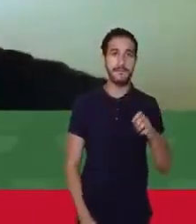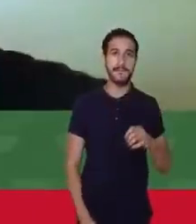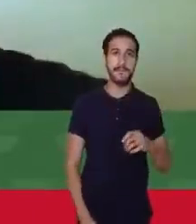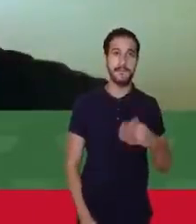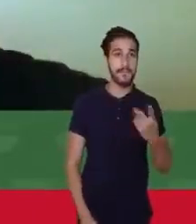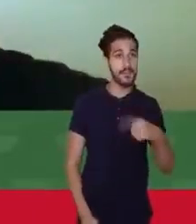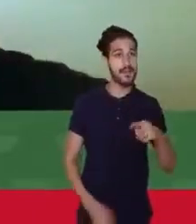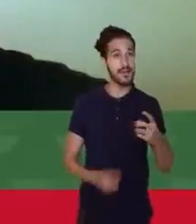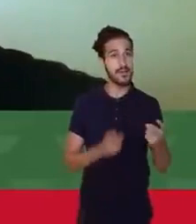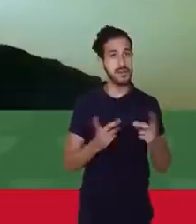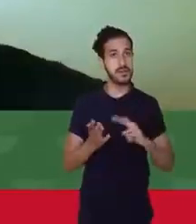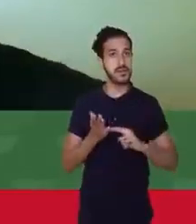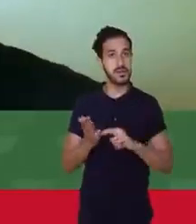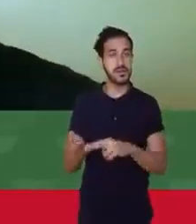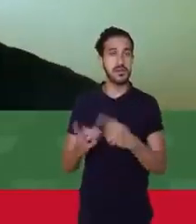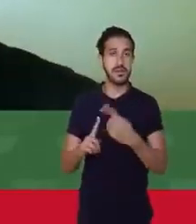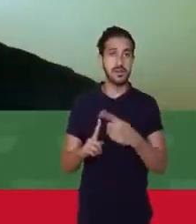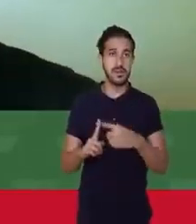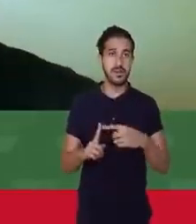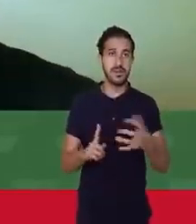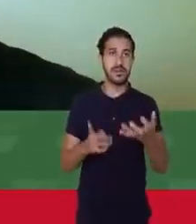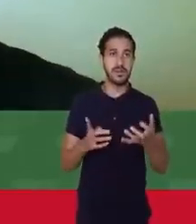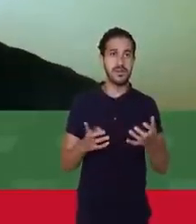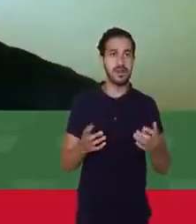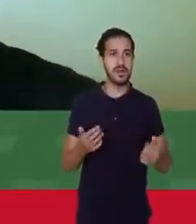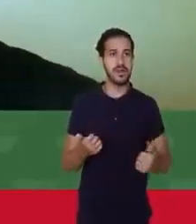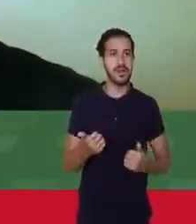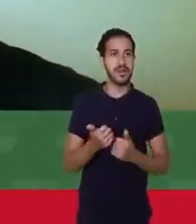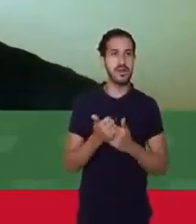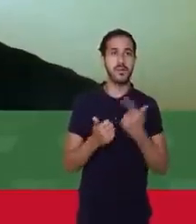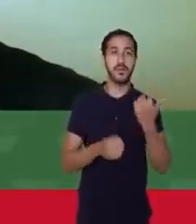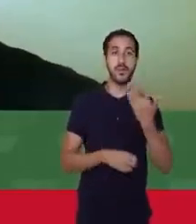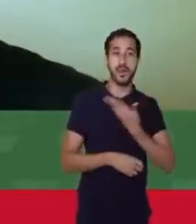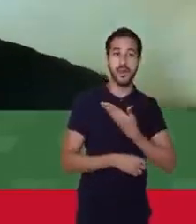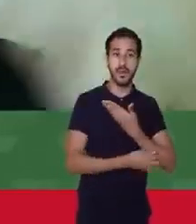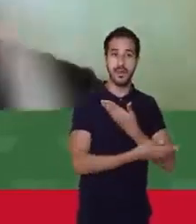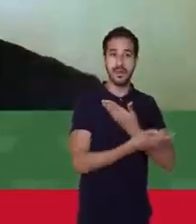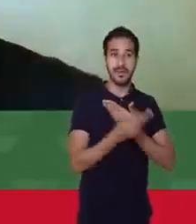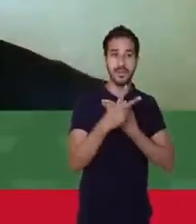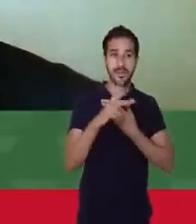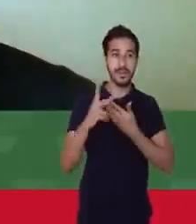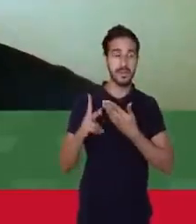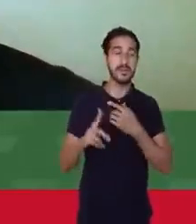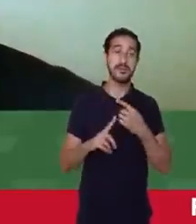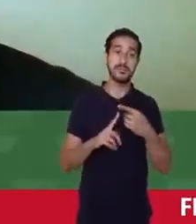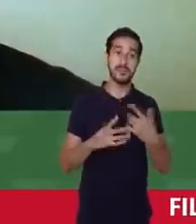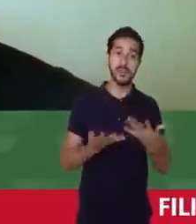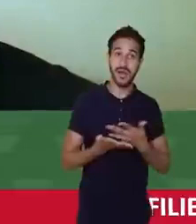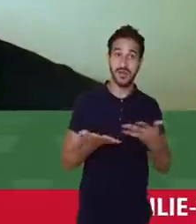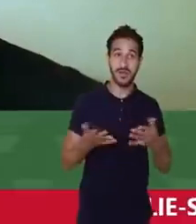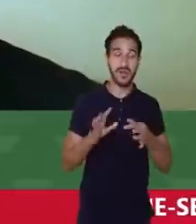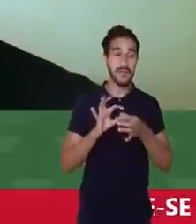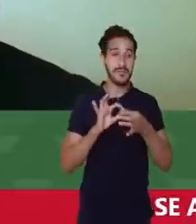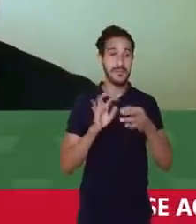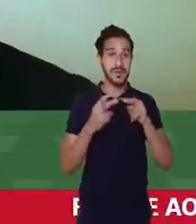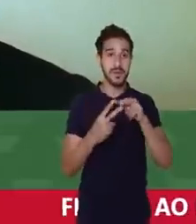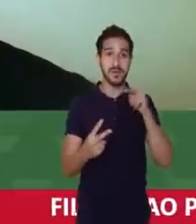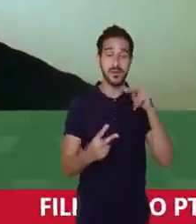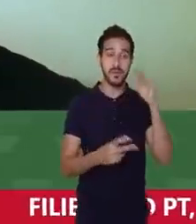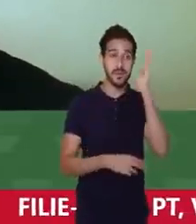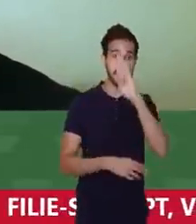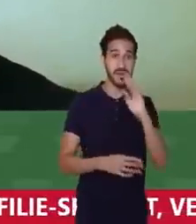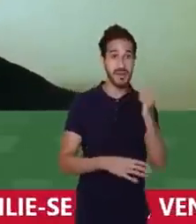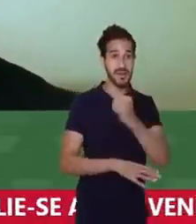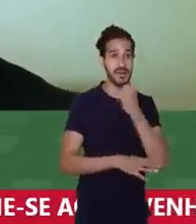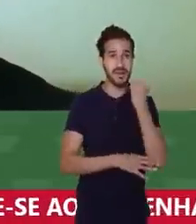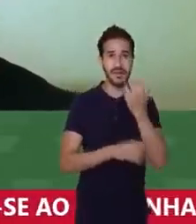Então, vão vender o Correio também. Por quê? Porque querem beneficiar algum amigo? Então, nós chegamos a um ponto que no Brasil está muito grave.